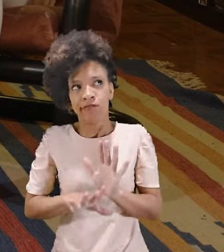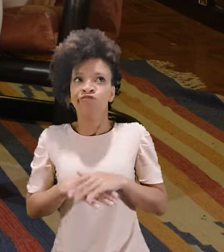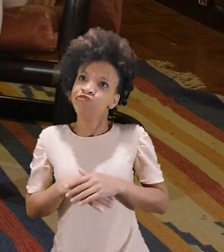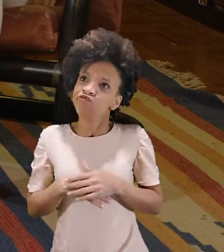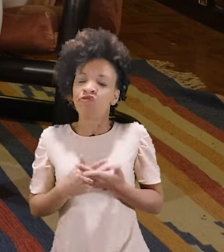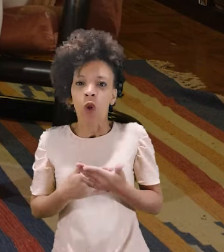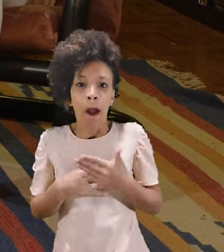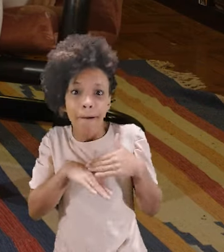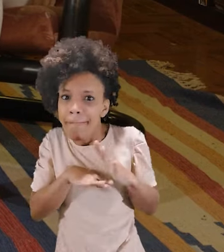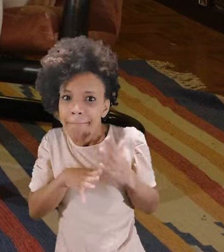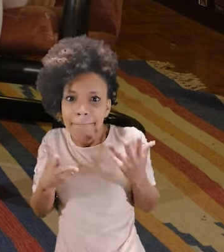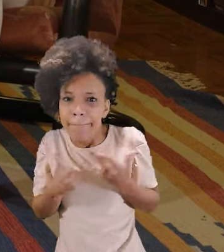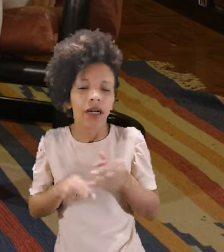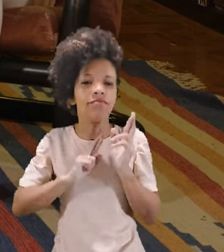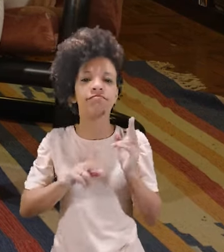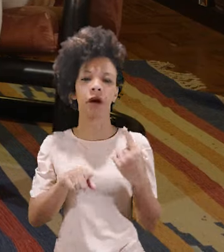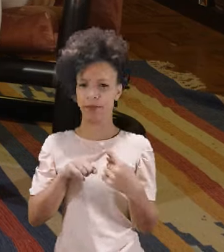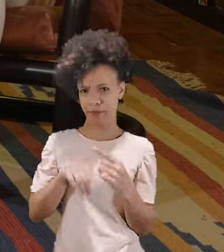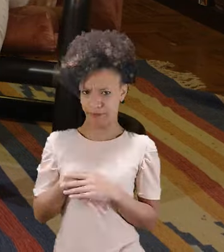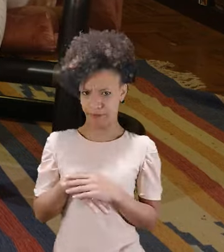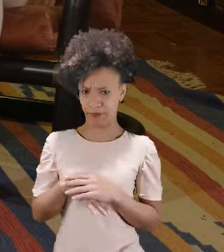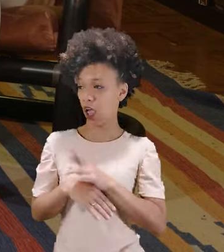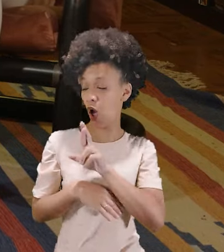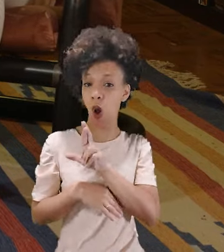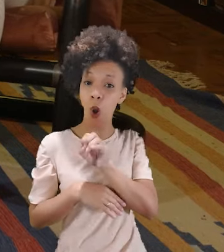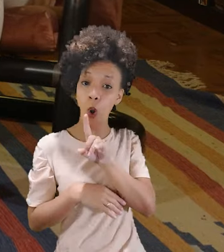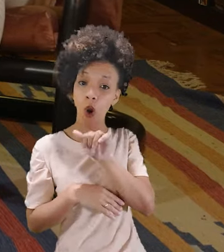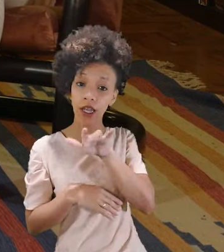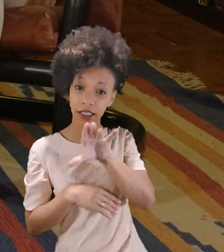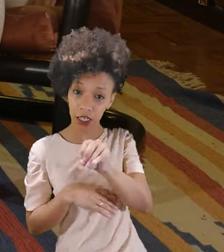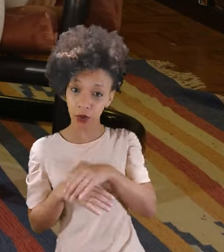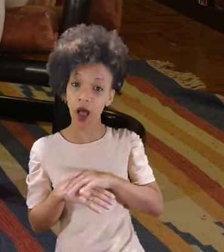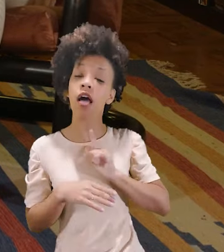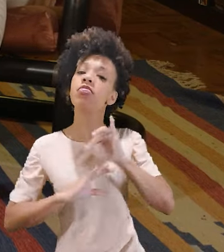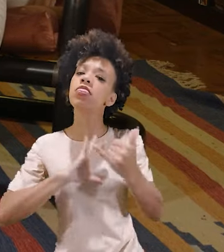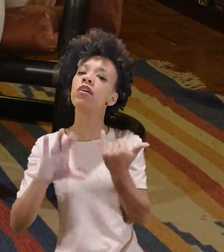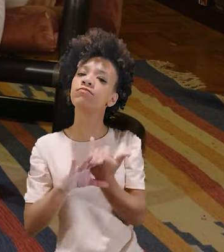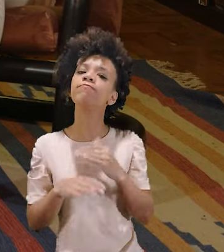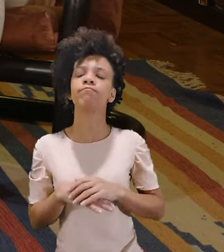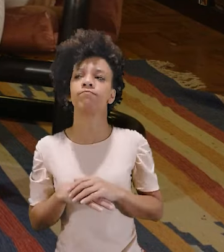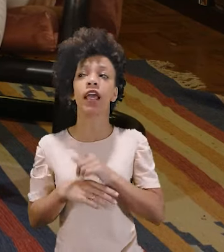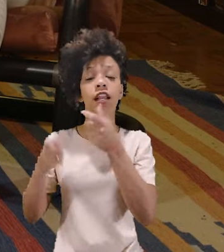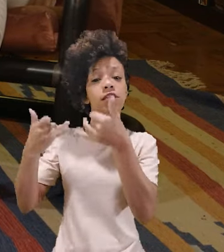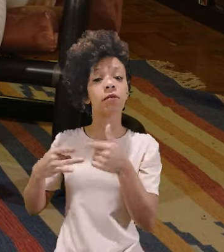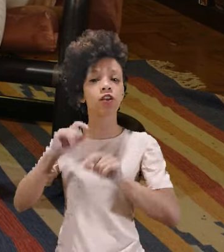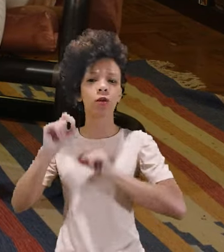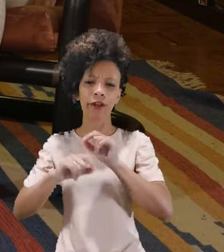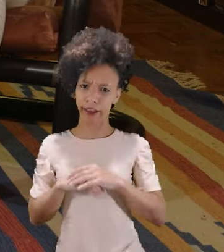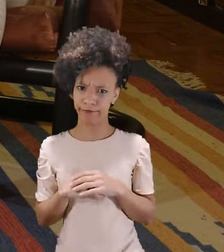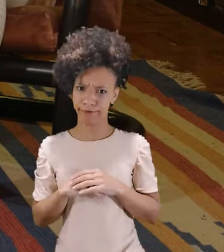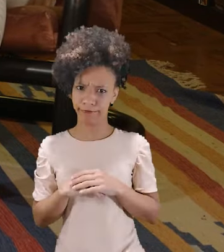tá não estou mais quero mas vamos mais esperado entender estou com Rodrigo Rodrigo gente fina tem um canal e o Rodrigo